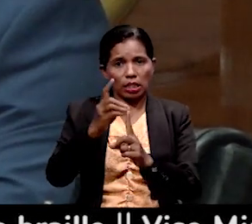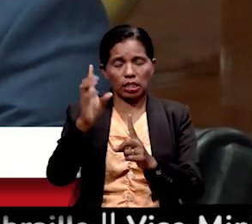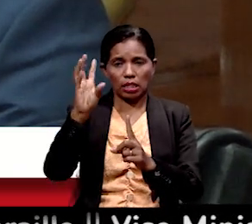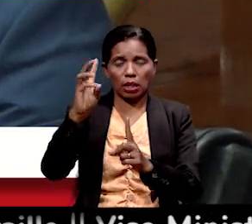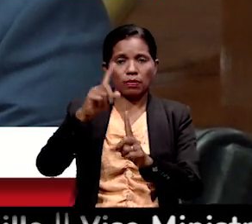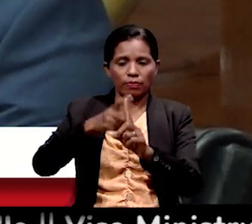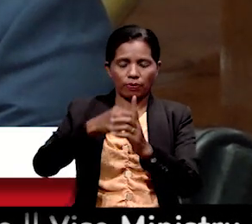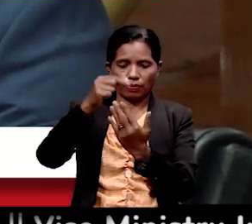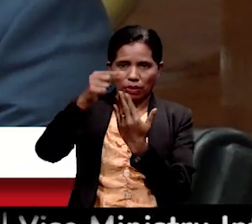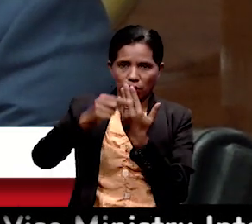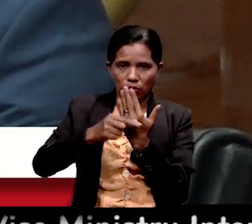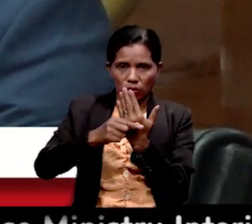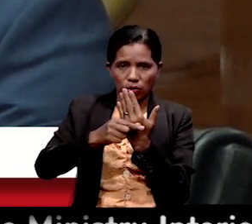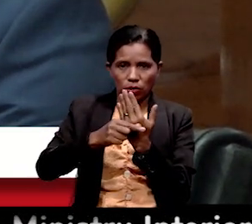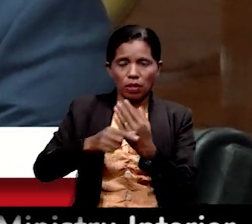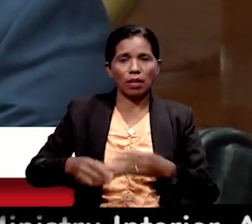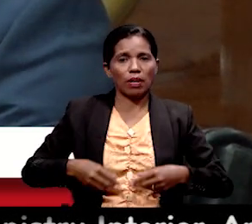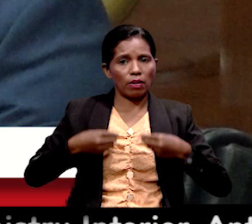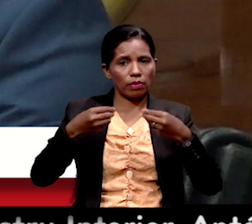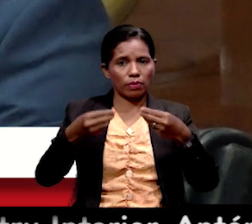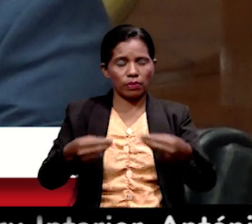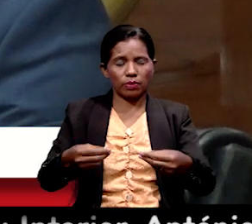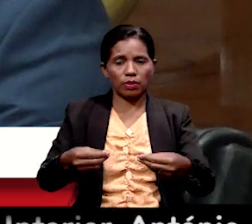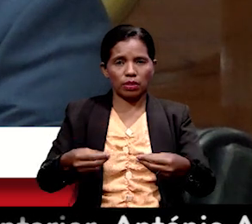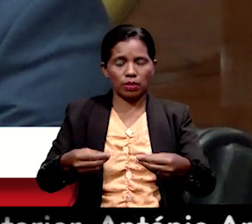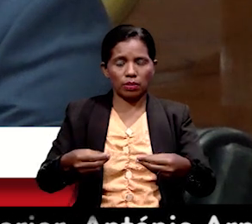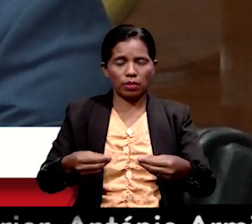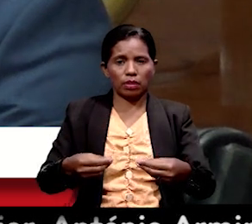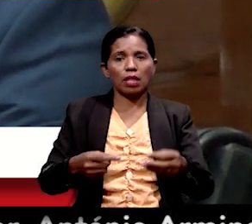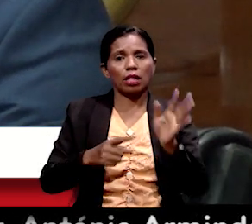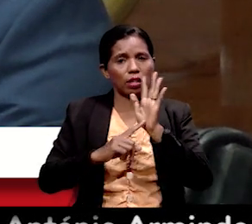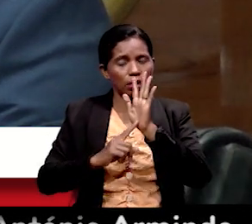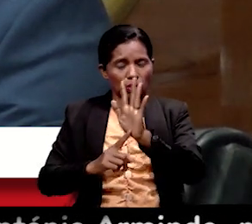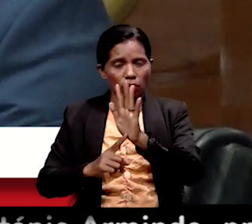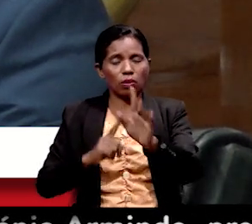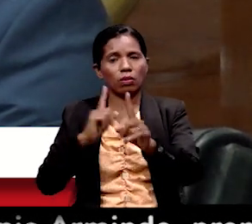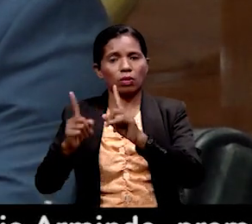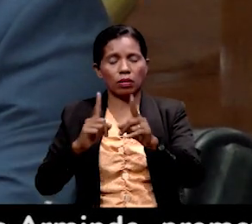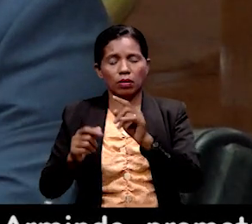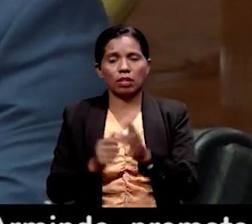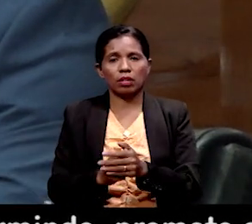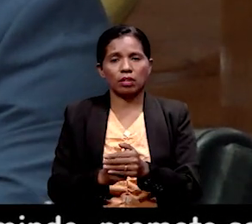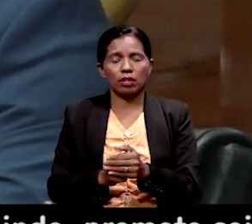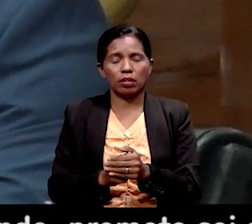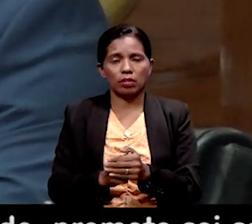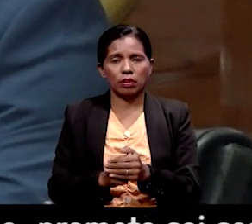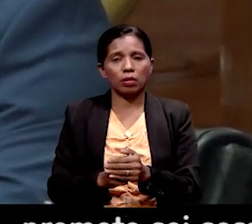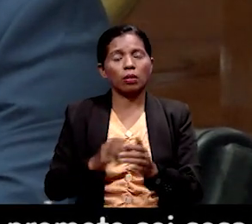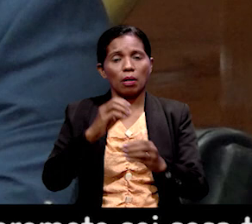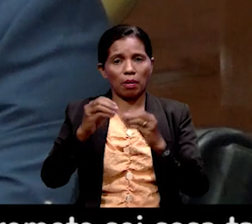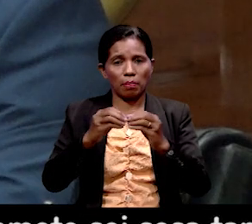né, foi ordena ba a orientação para o inspetor-geral Estado